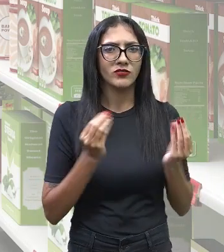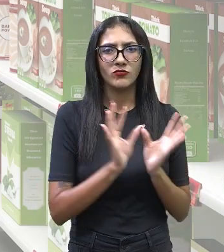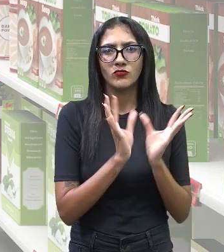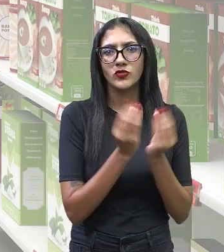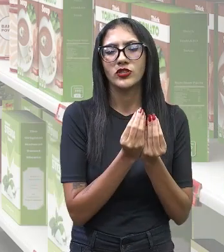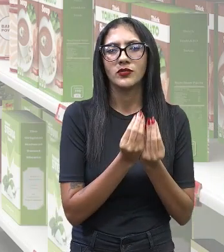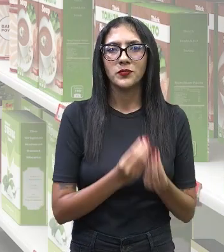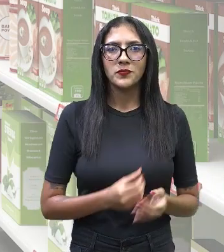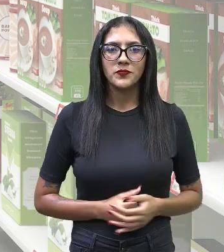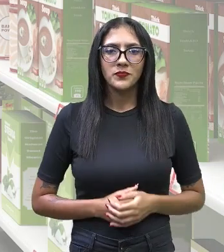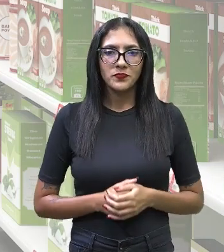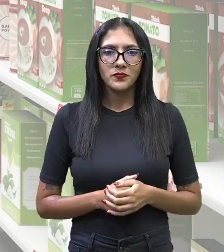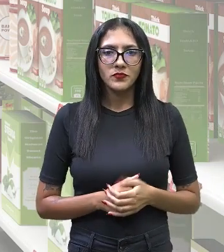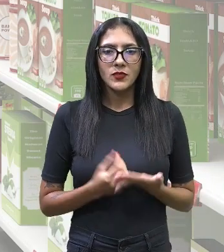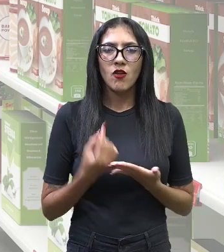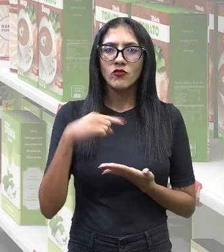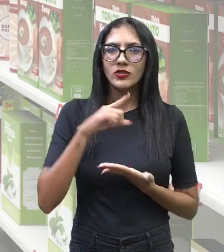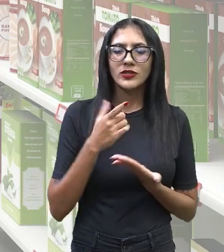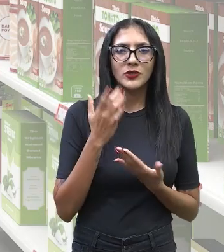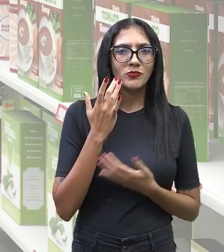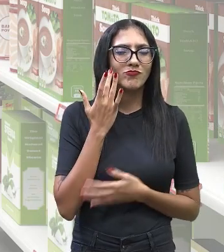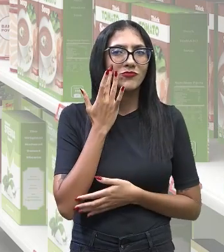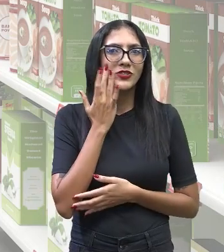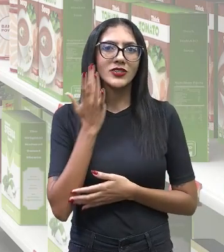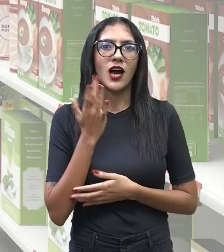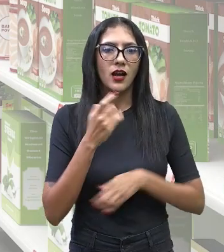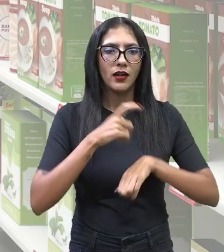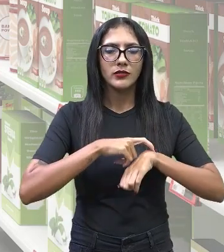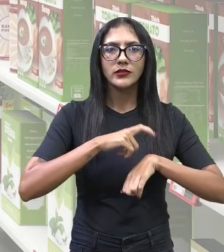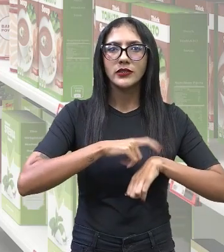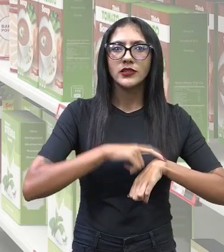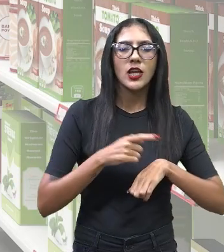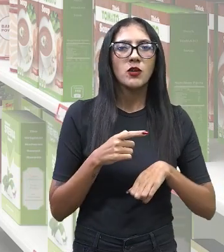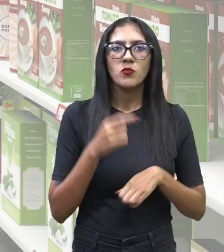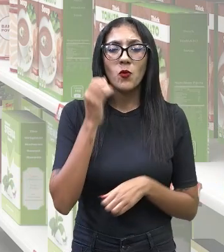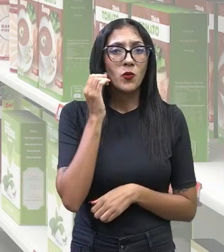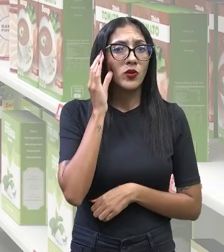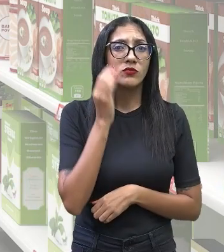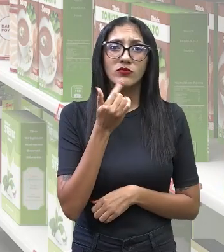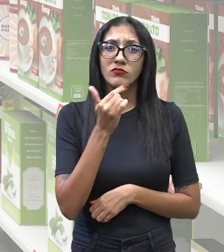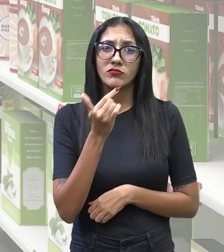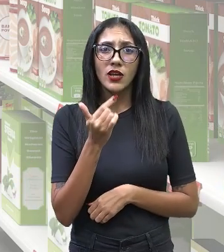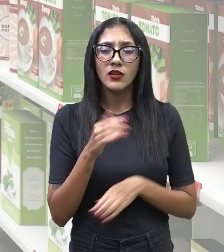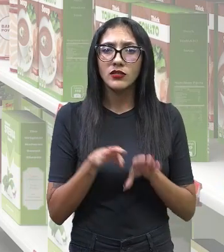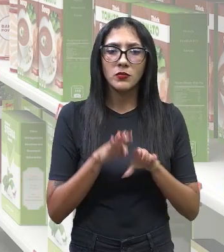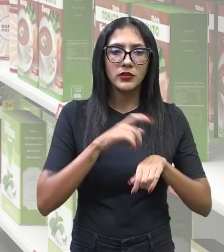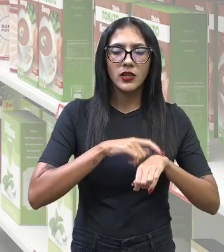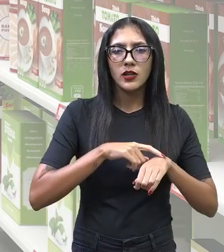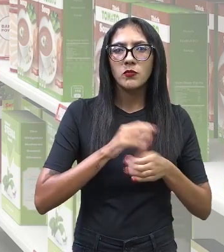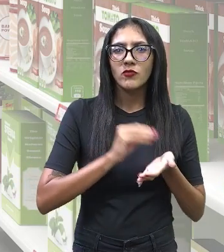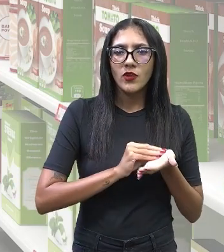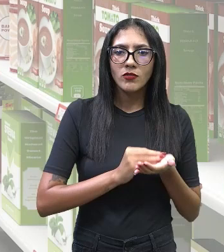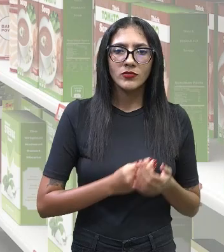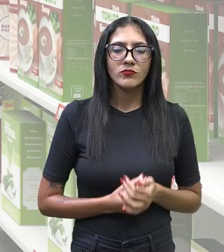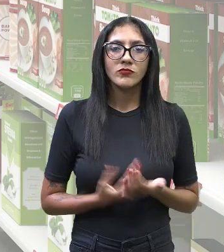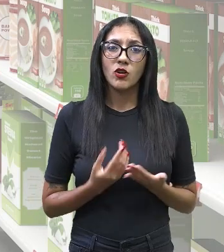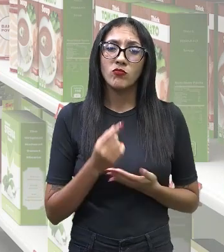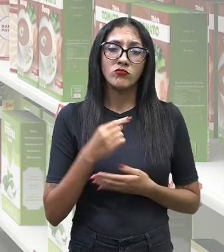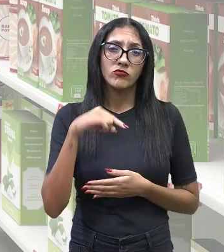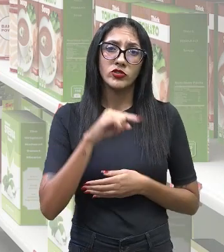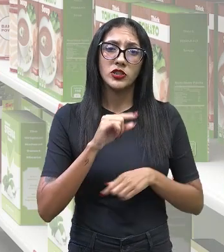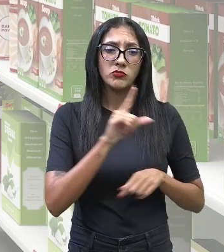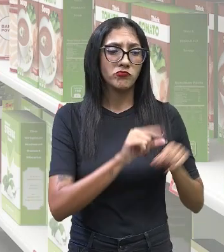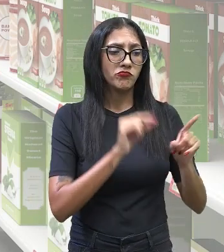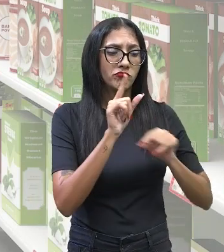que você, pela falta de tempo para preparar seus alimentos, você acaba escolhendo